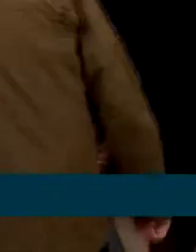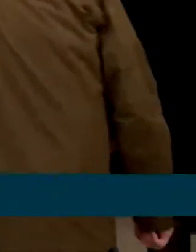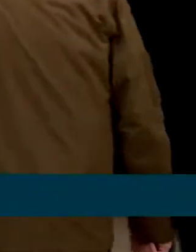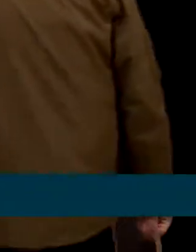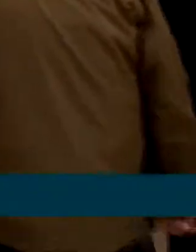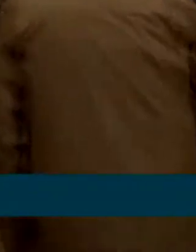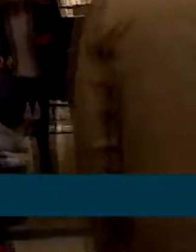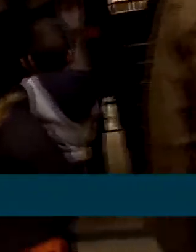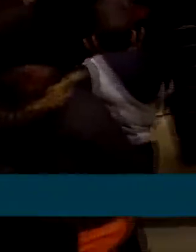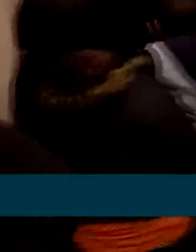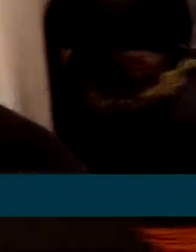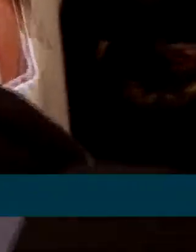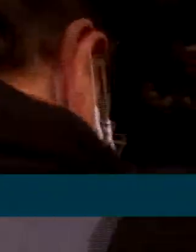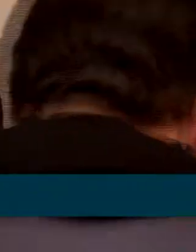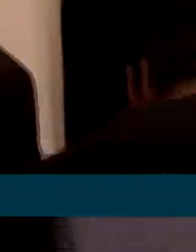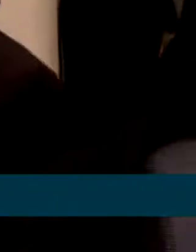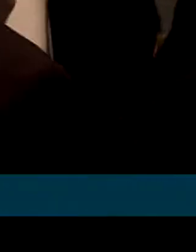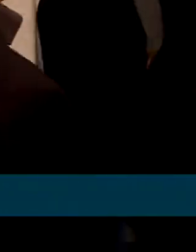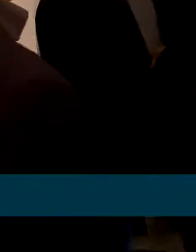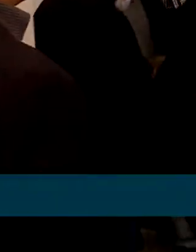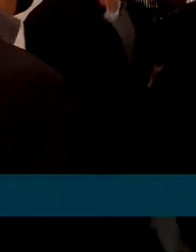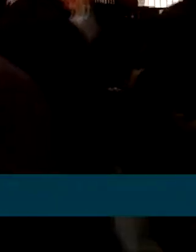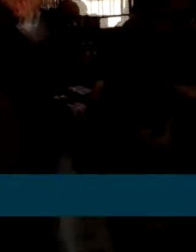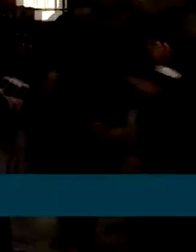Anisa, a janela para mim, eu preciso.